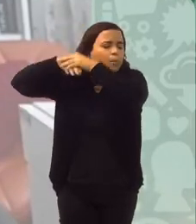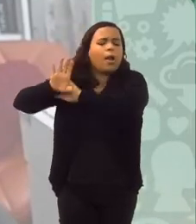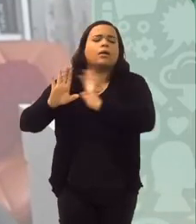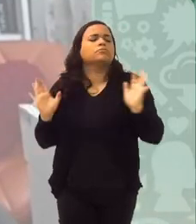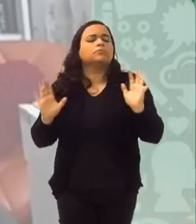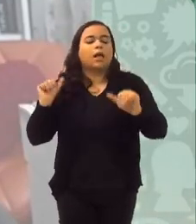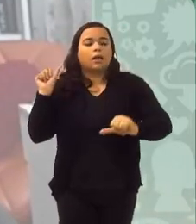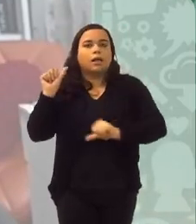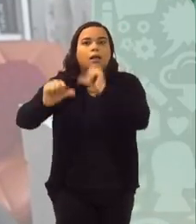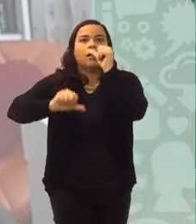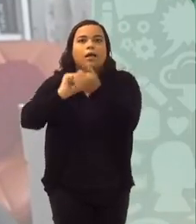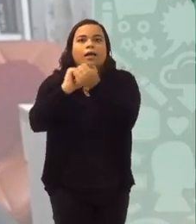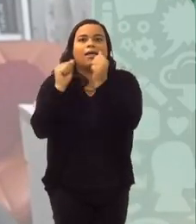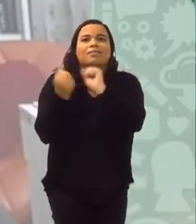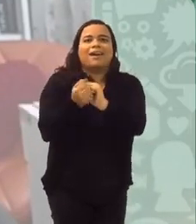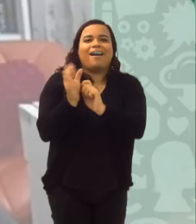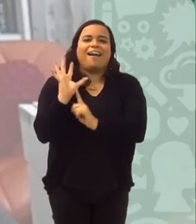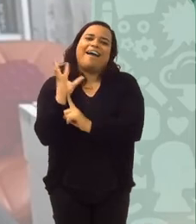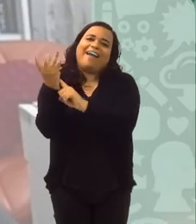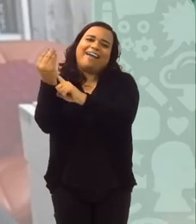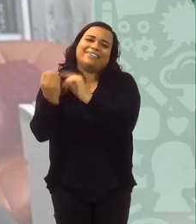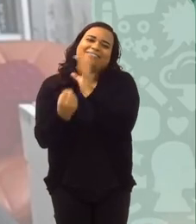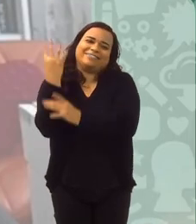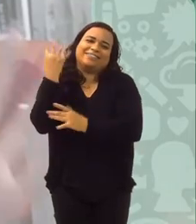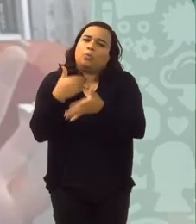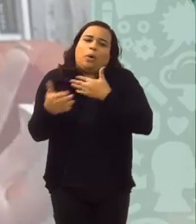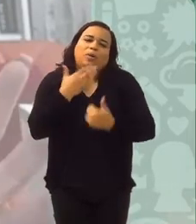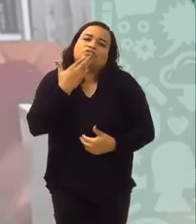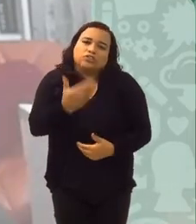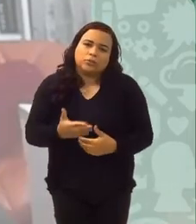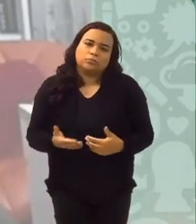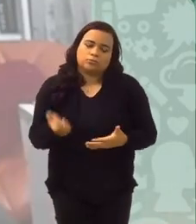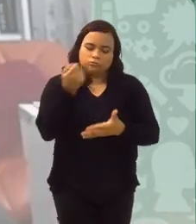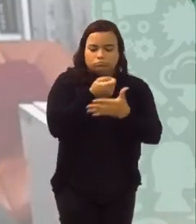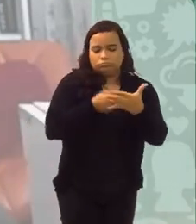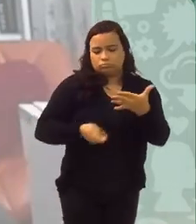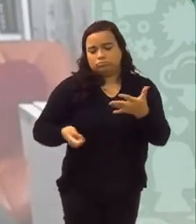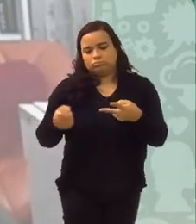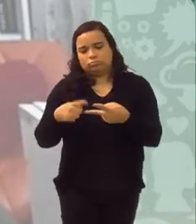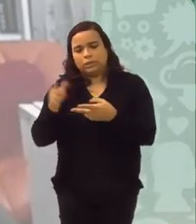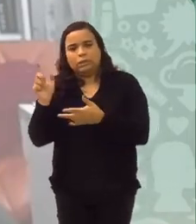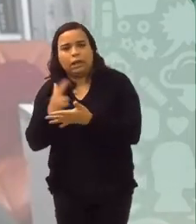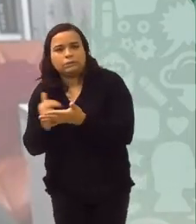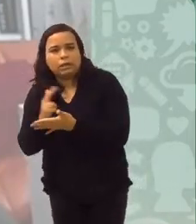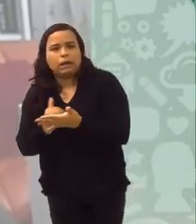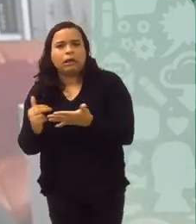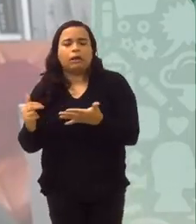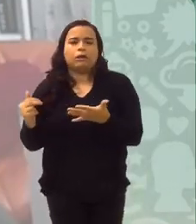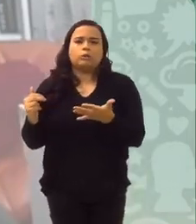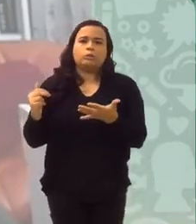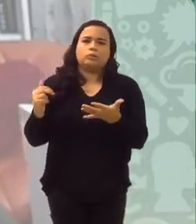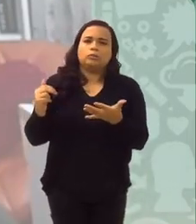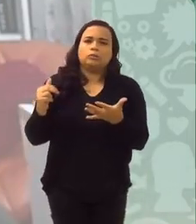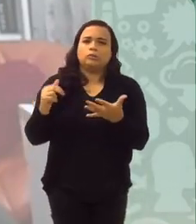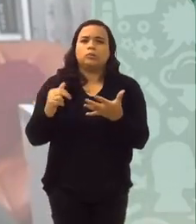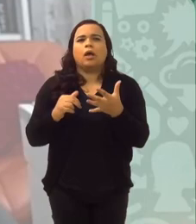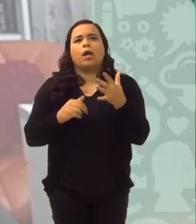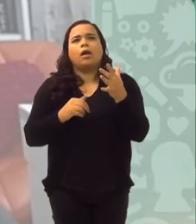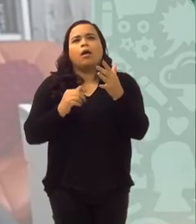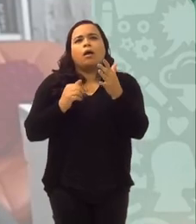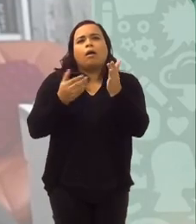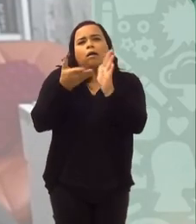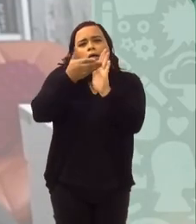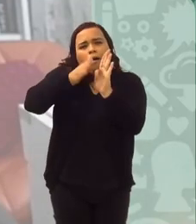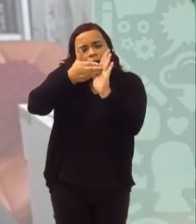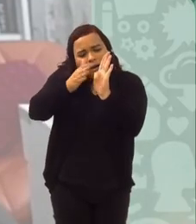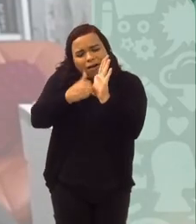aquilo em arte, né? Qualquer tipo de arte, seja escrita, seja desenhada, seja